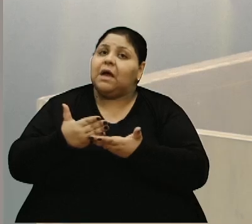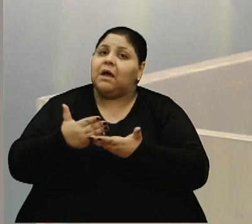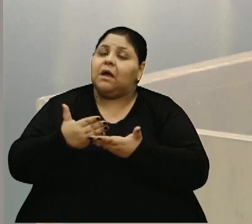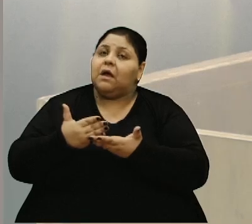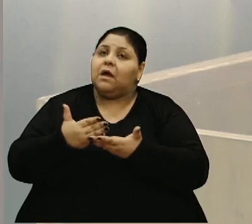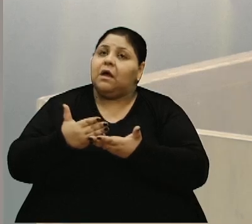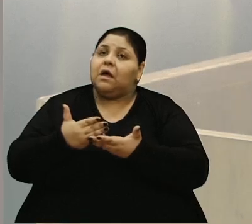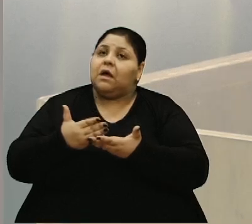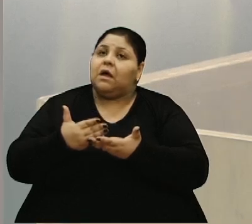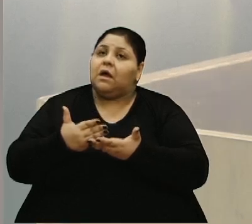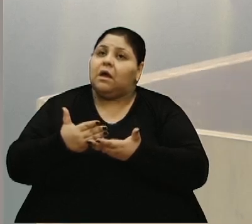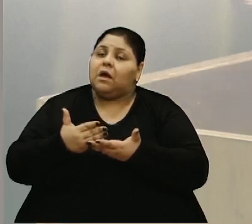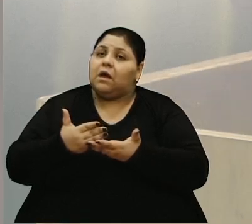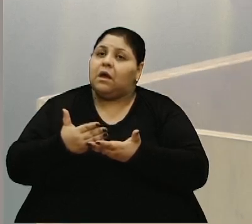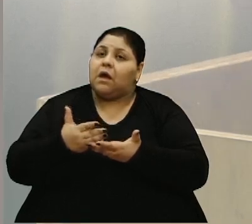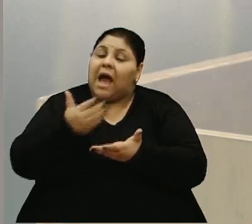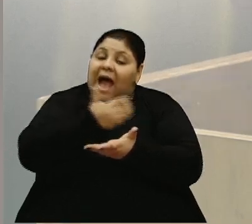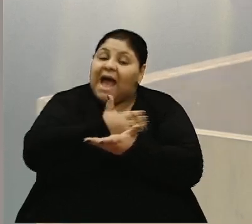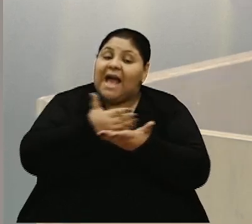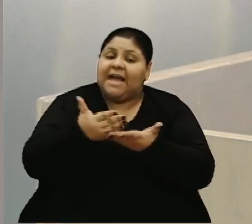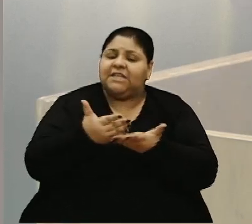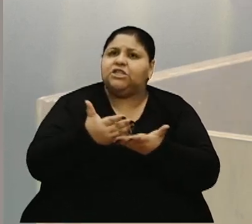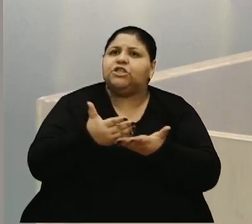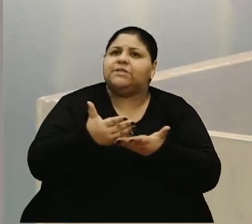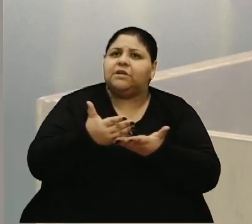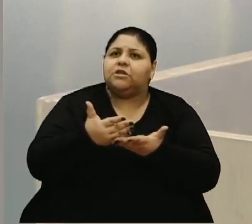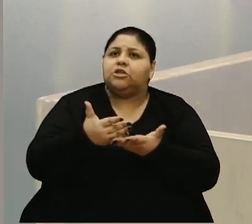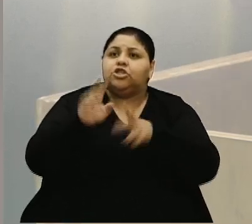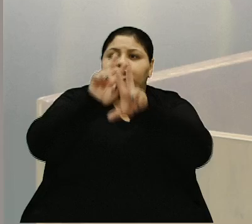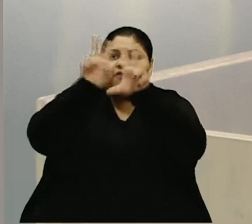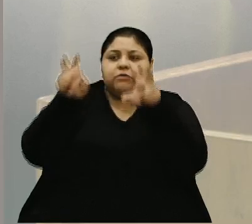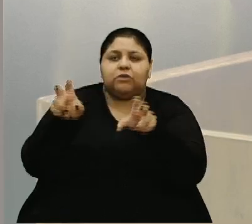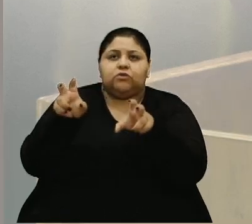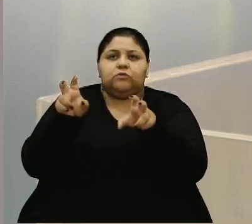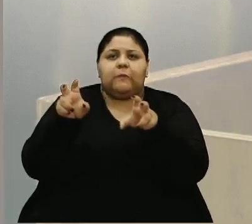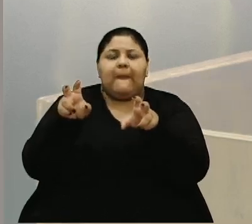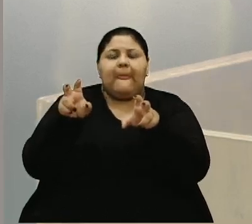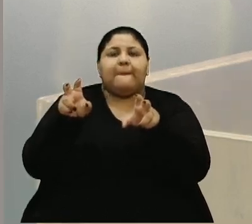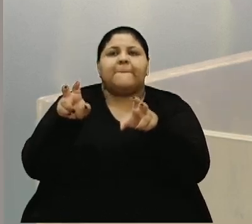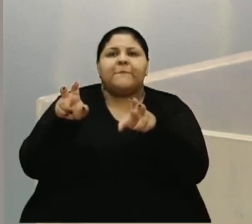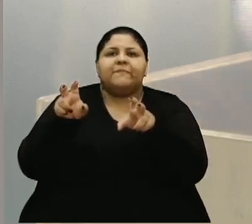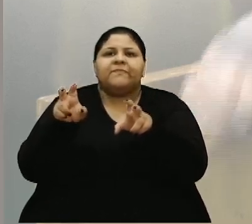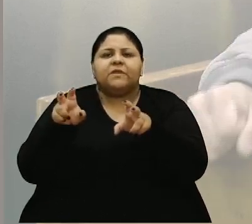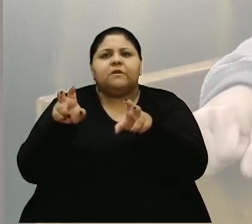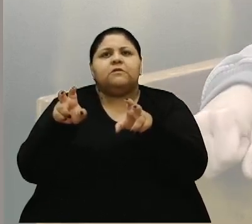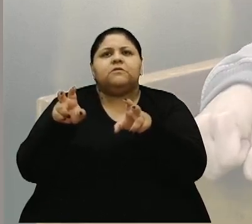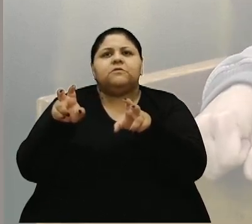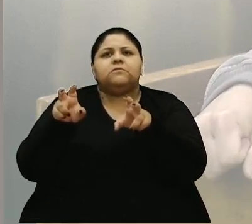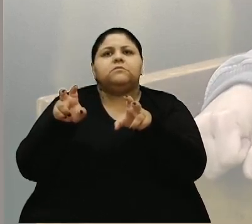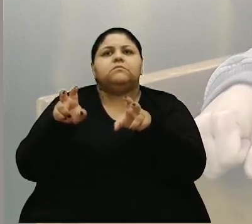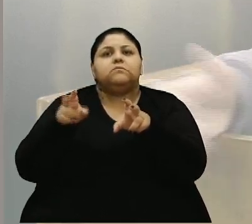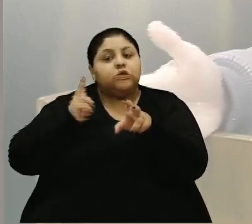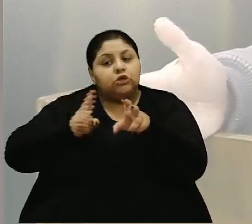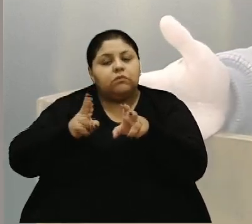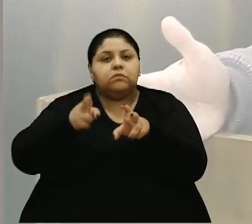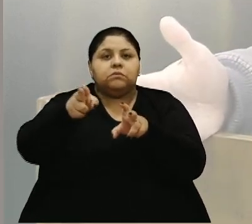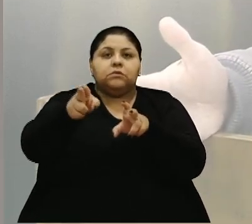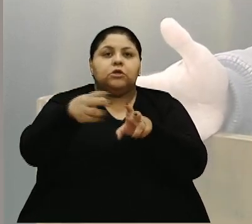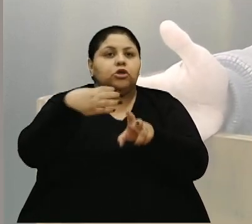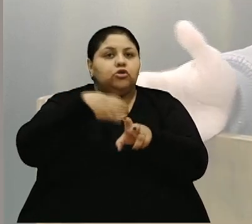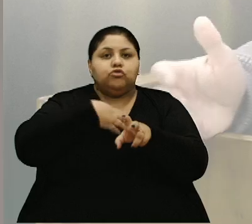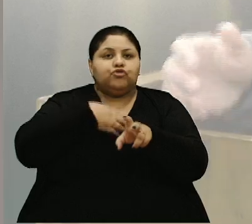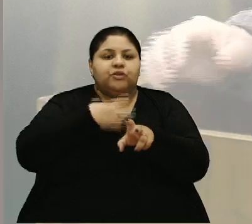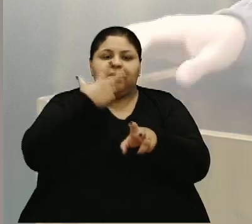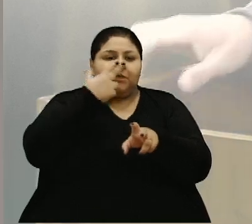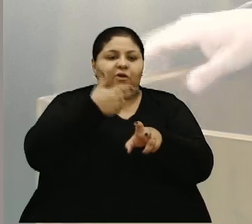que pegar a rédea do cavalo lá e ir em frente. Do jeito que está, não dá